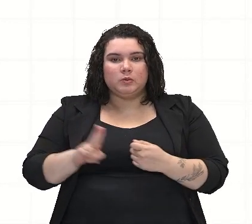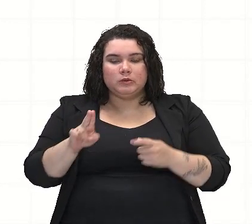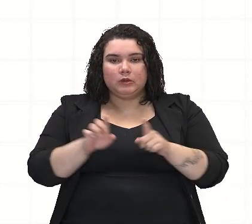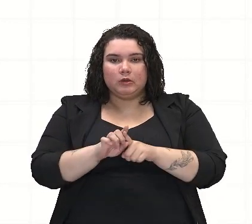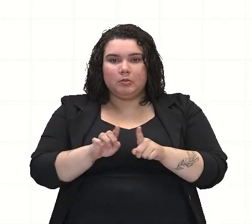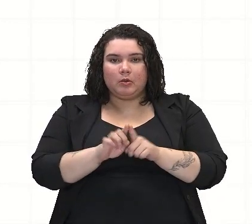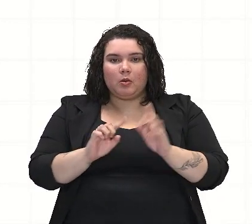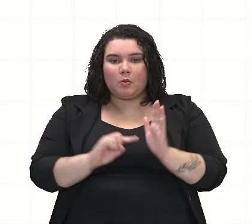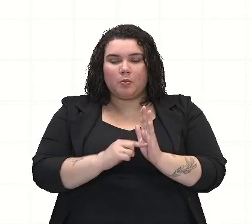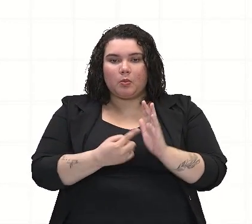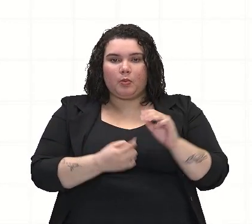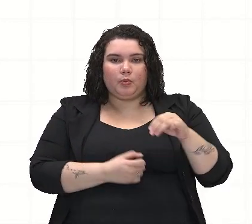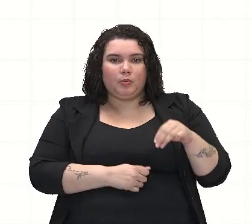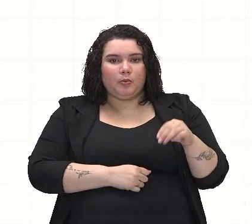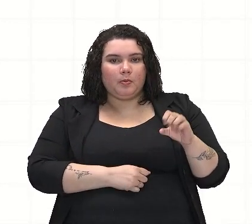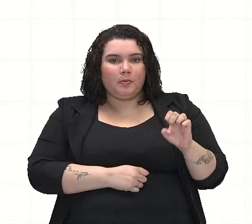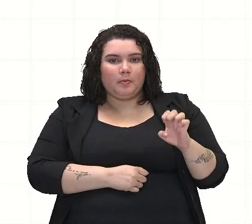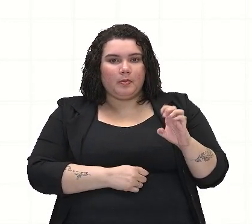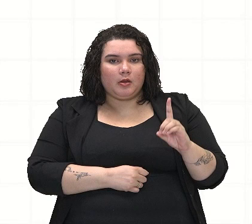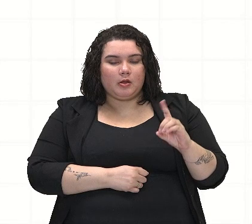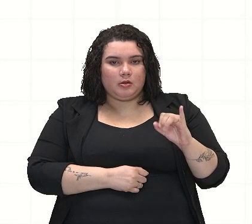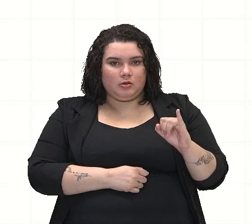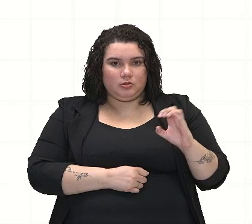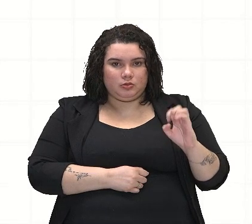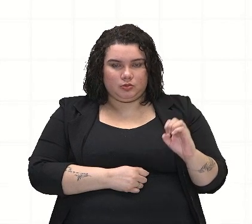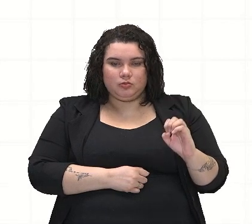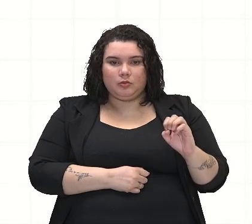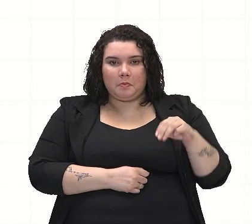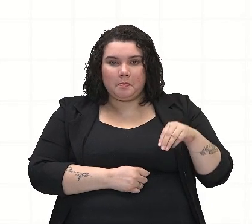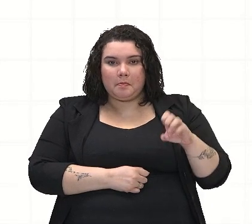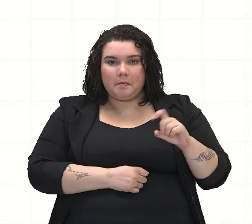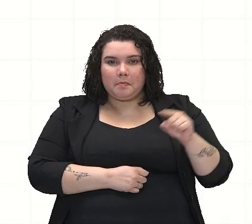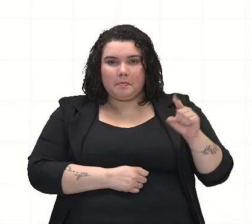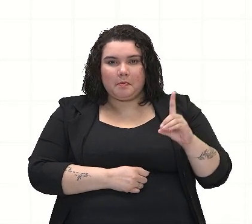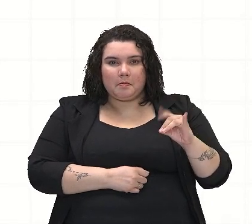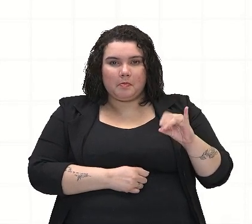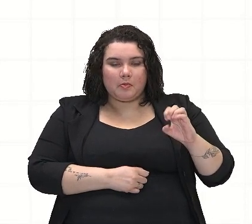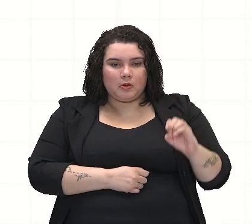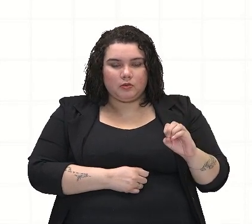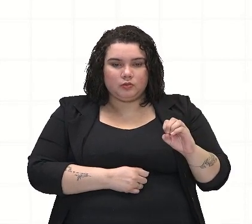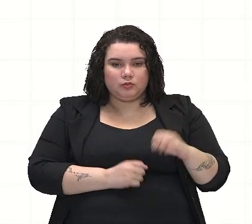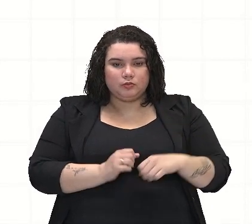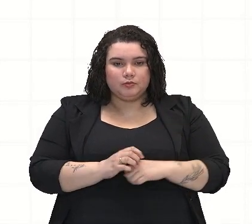Tá? Então, onde que ela tem que ficar?